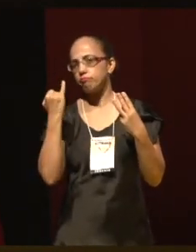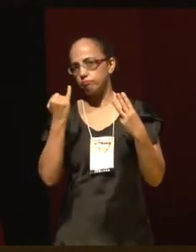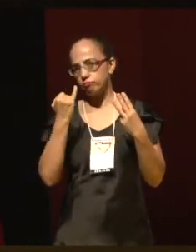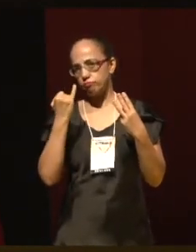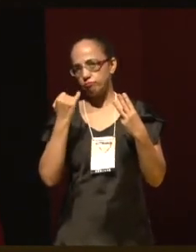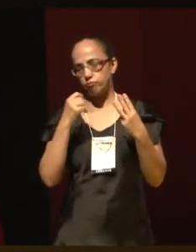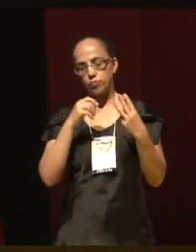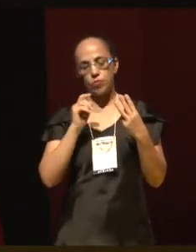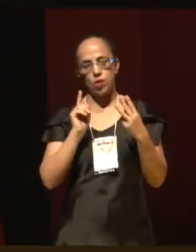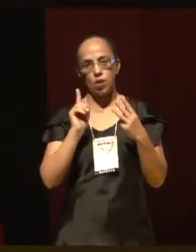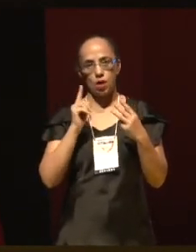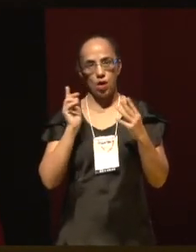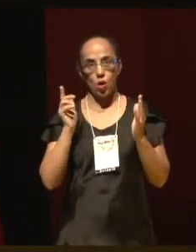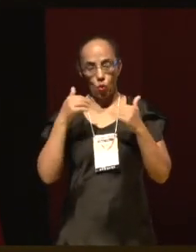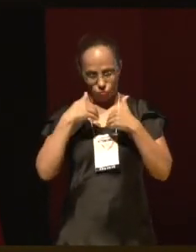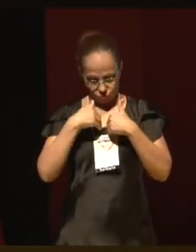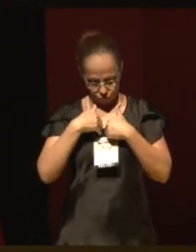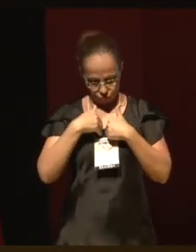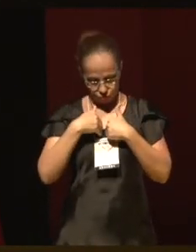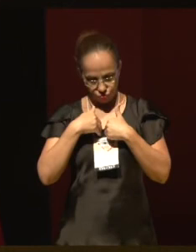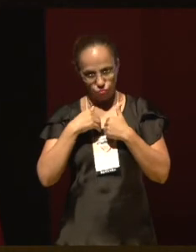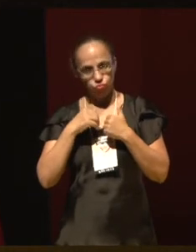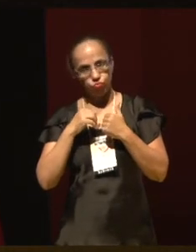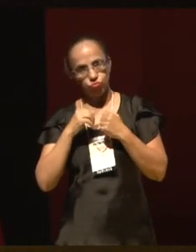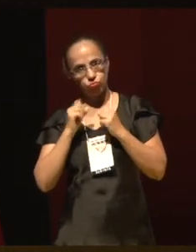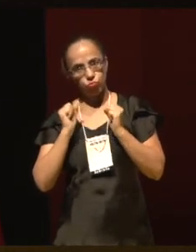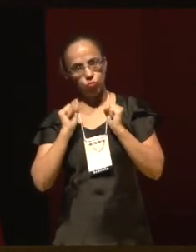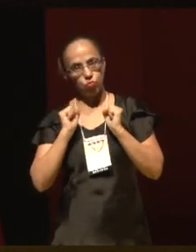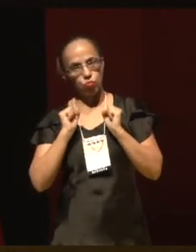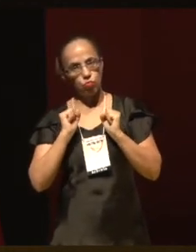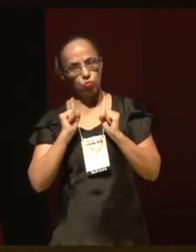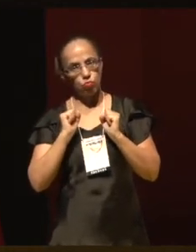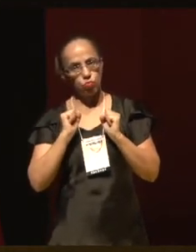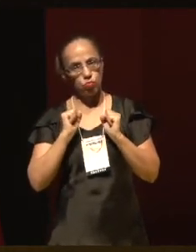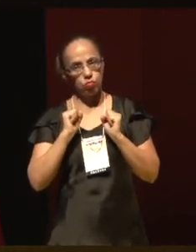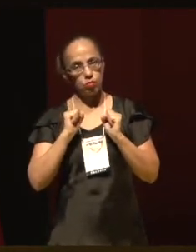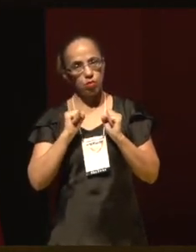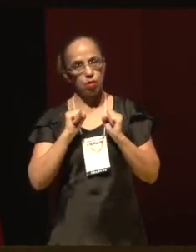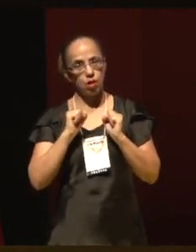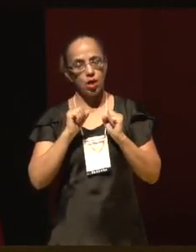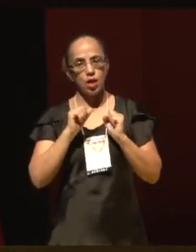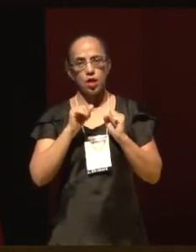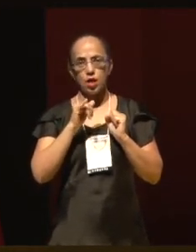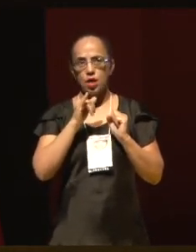O autismo por quebrar uma lei natural.